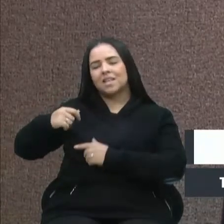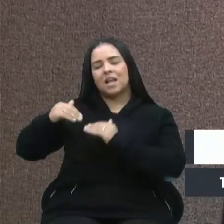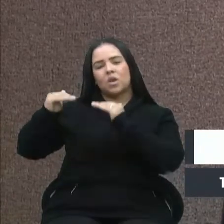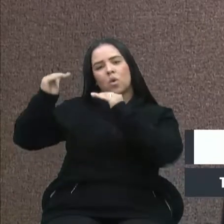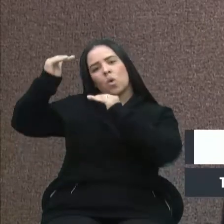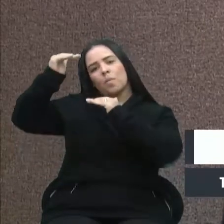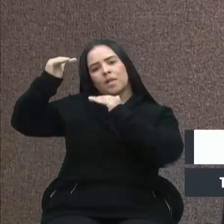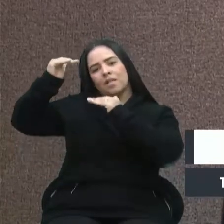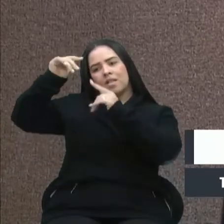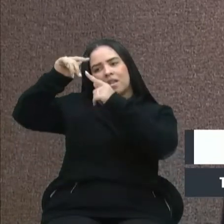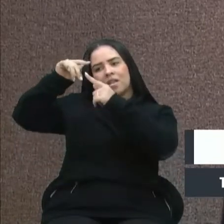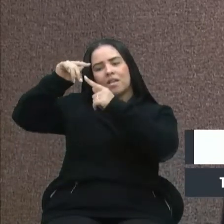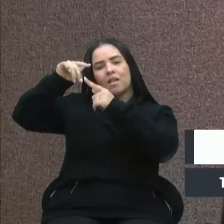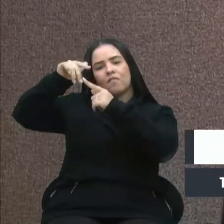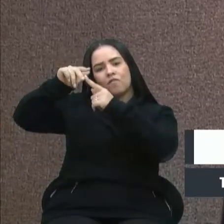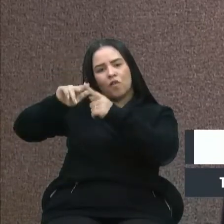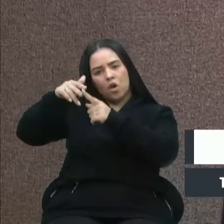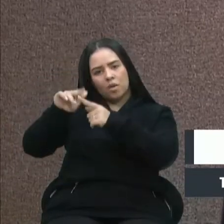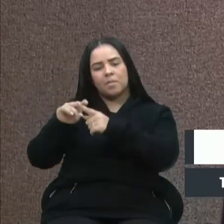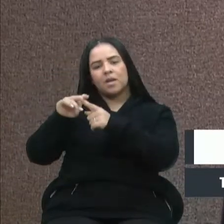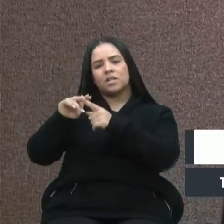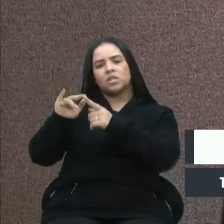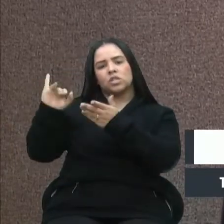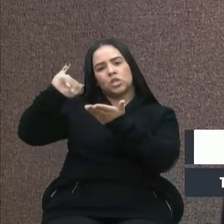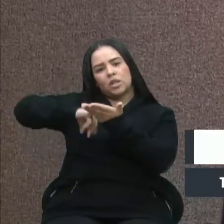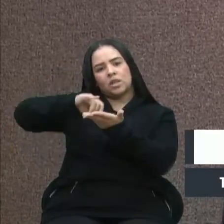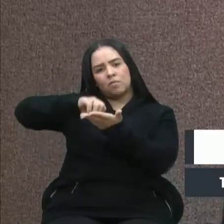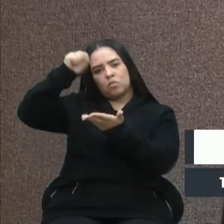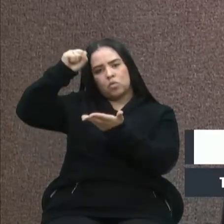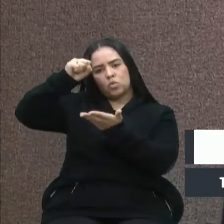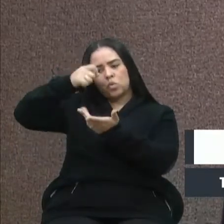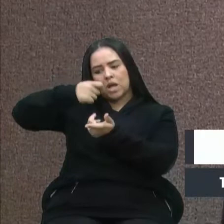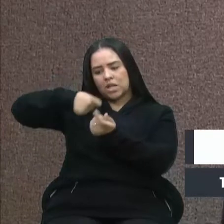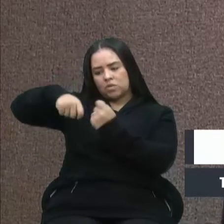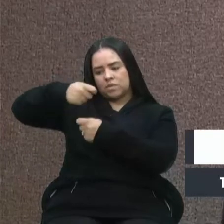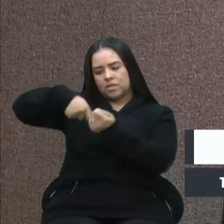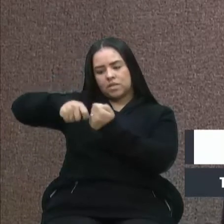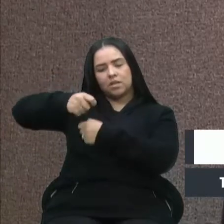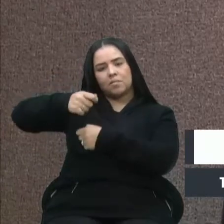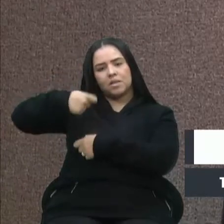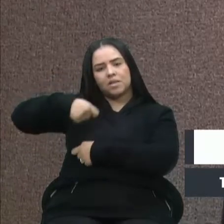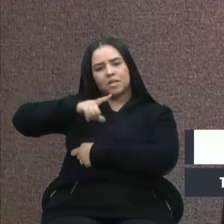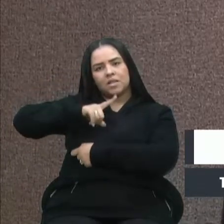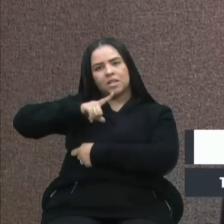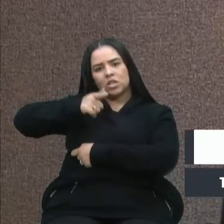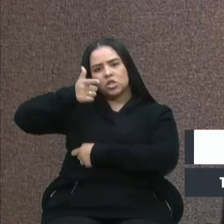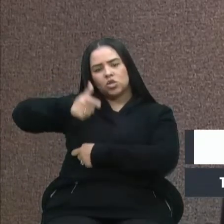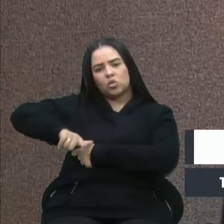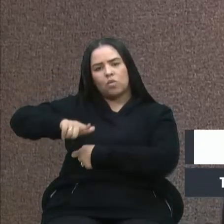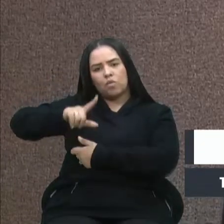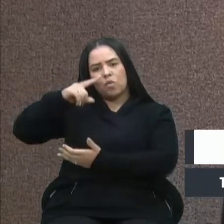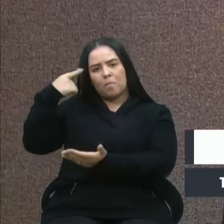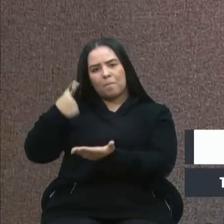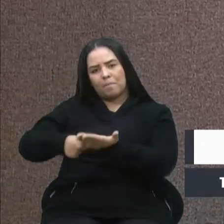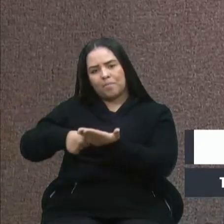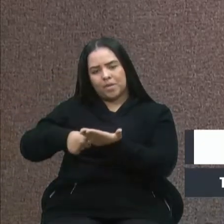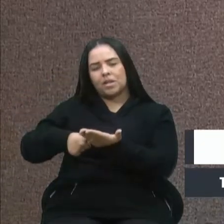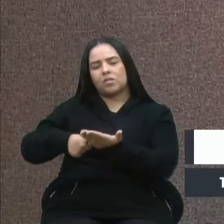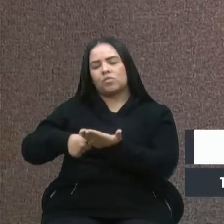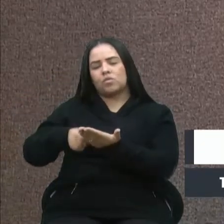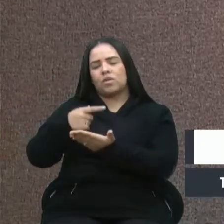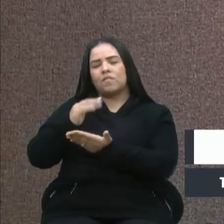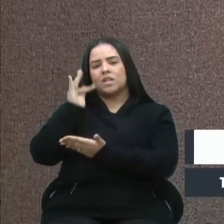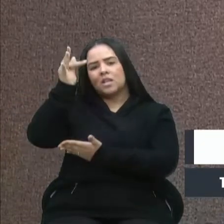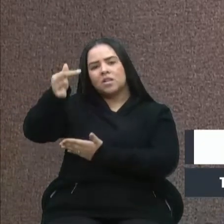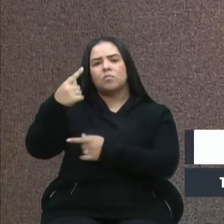tributária reforma administrativa a gente precisa fazer reformular o pacto federativo porque o dinheiro fica Centralizado